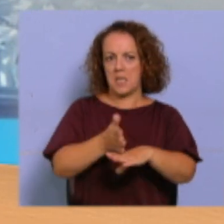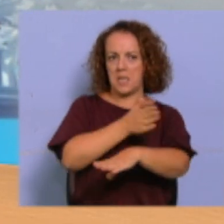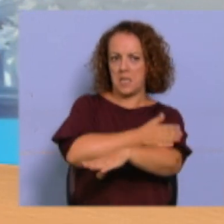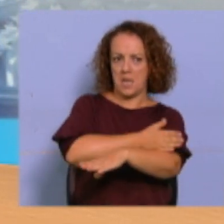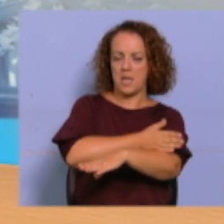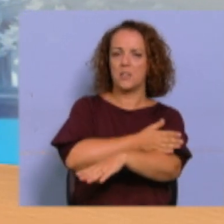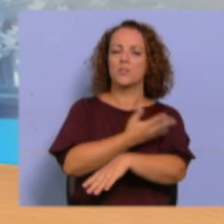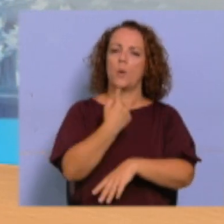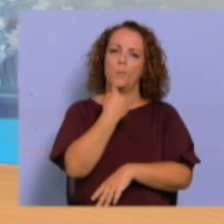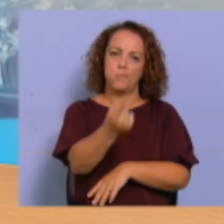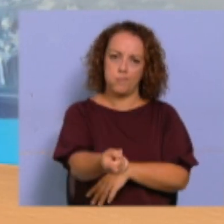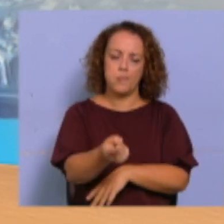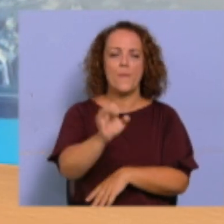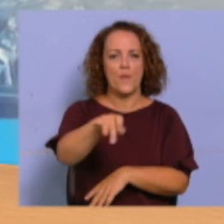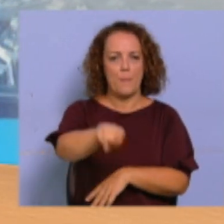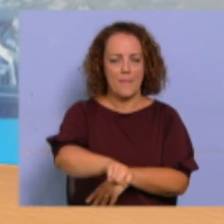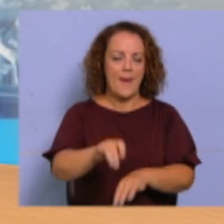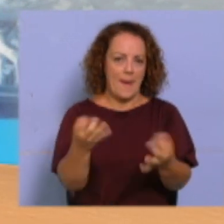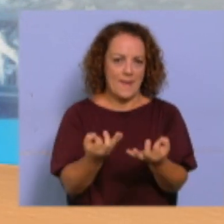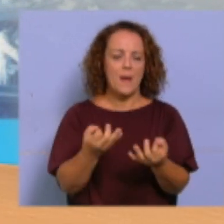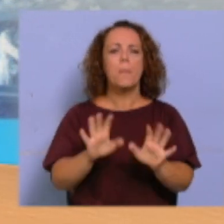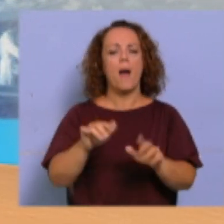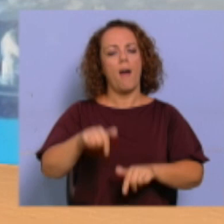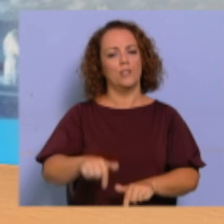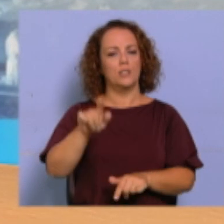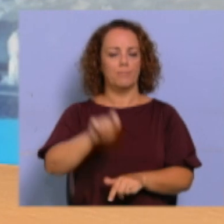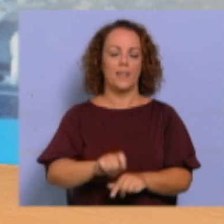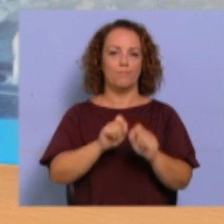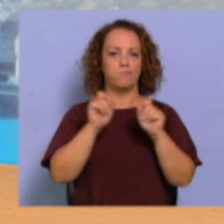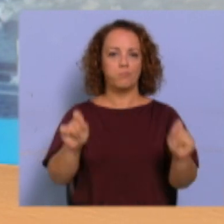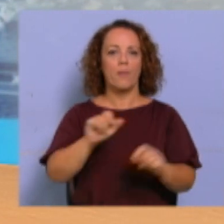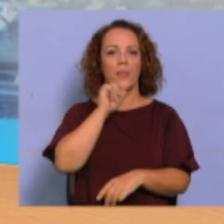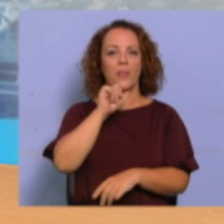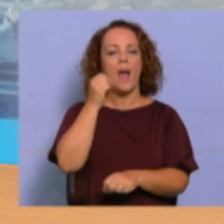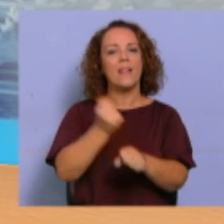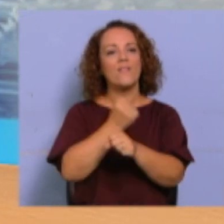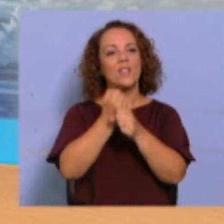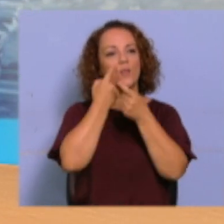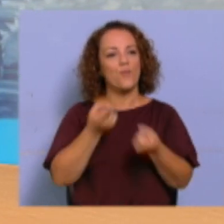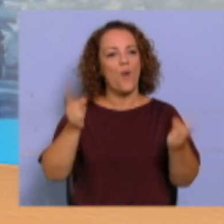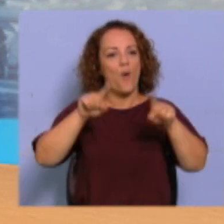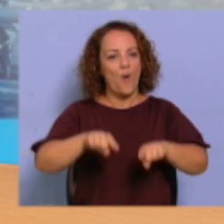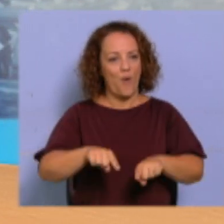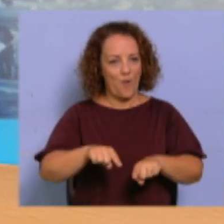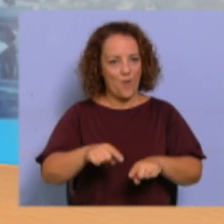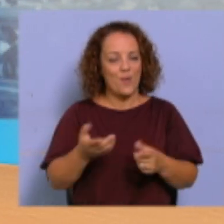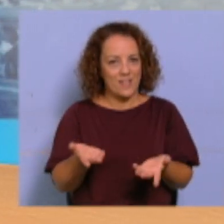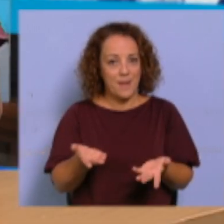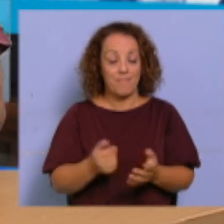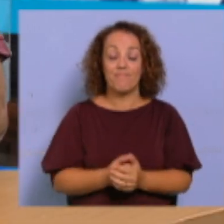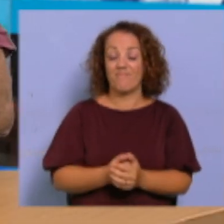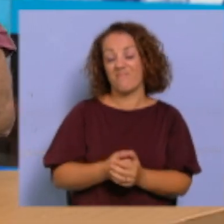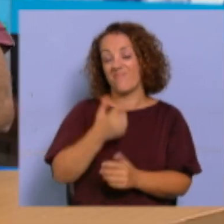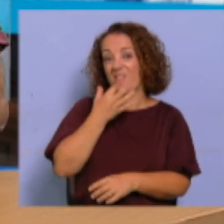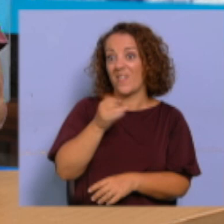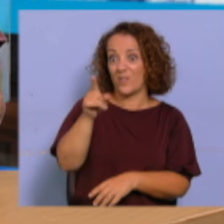ou alguns dias de distância, mas é o mês que assinala o recomeçar de muitas atividades, Pois, o Paulo no meio de muitas incertezas. O